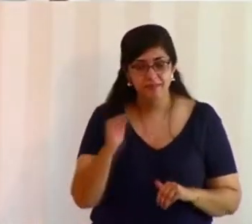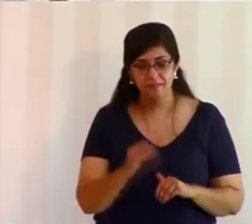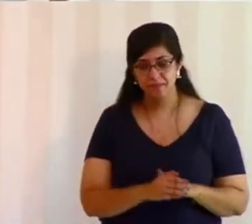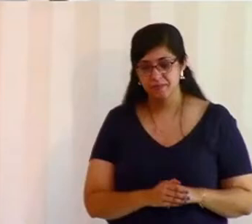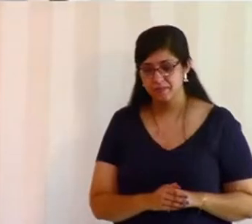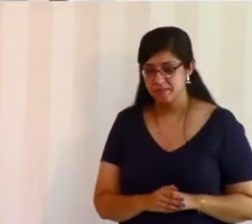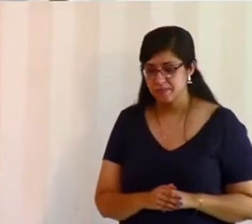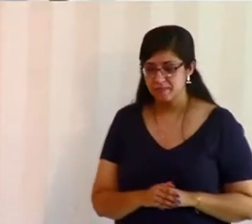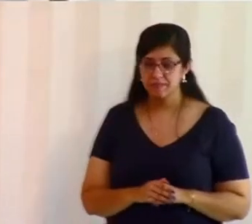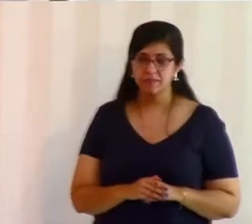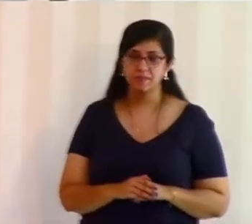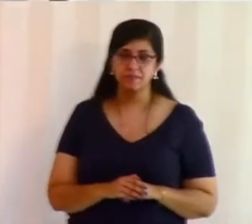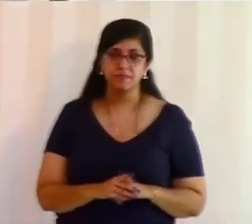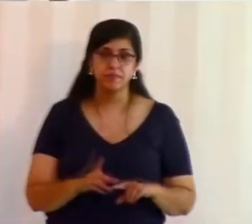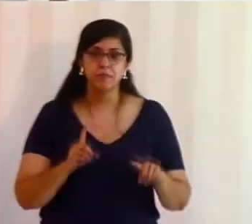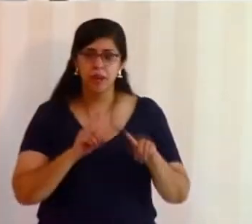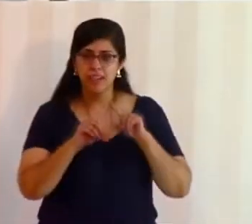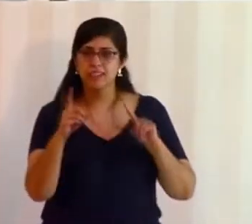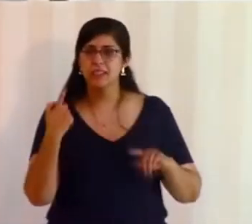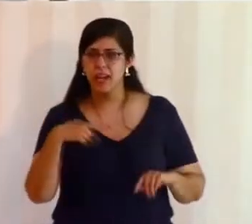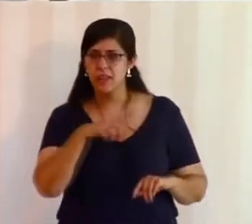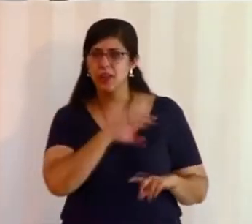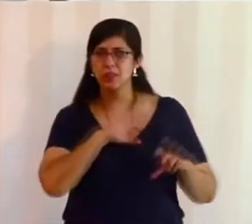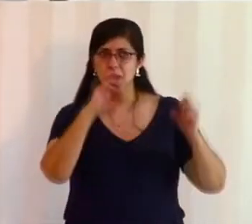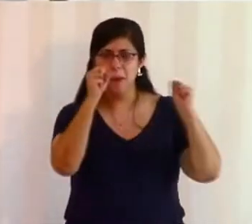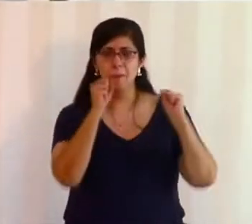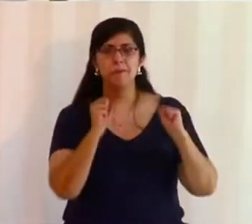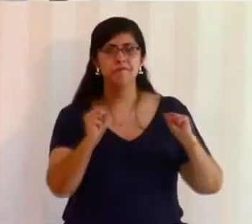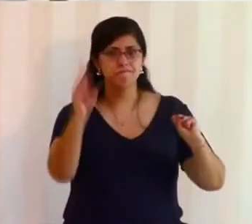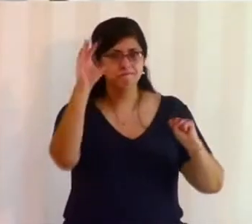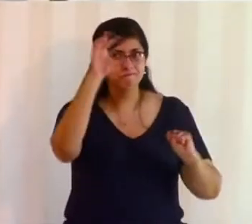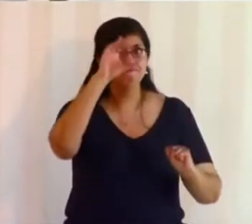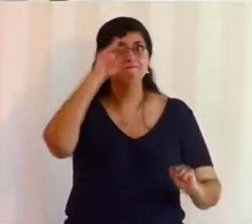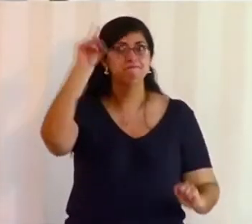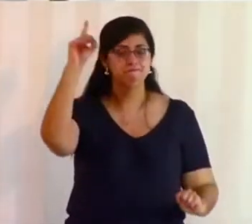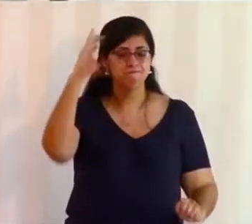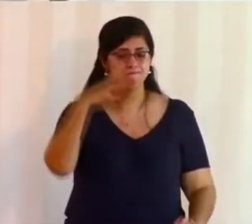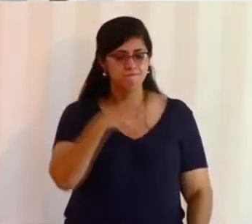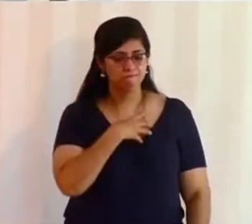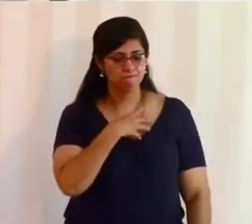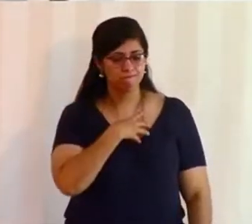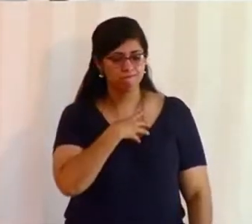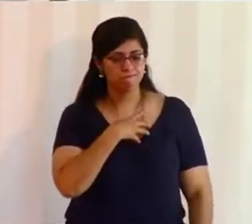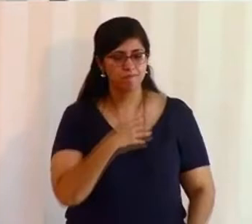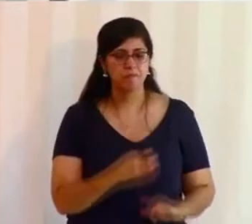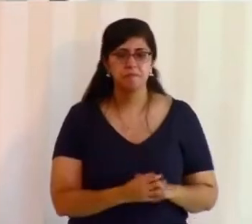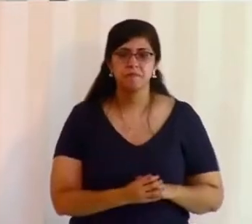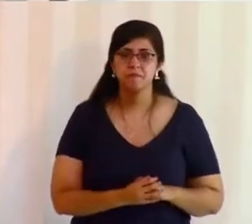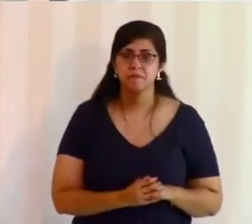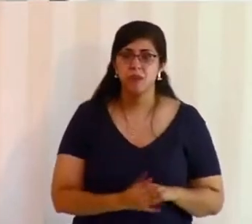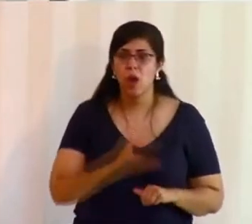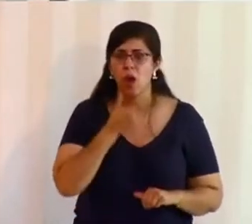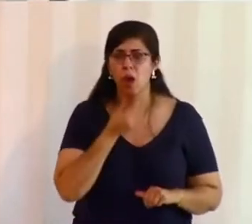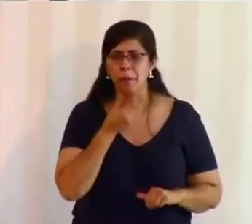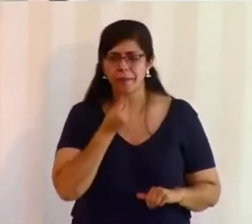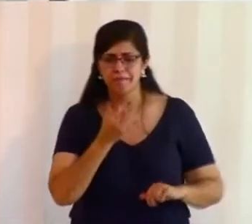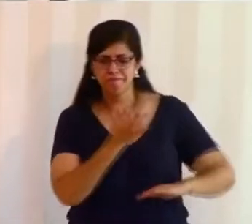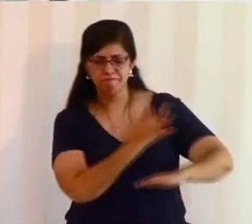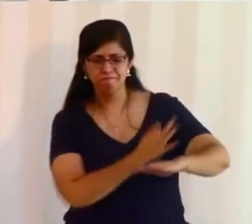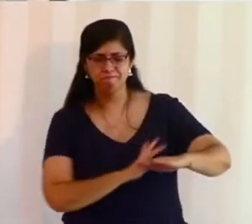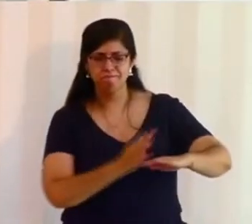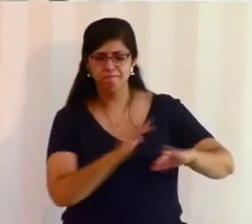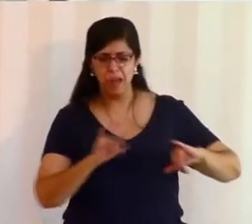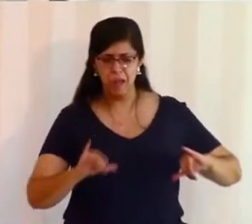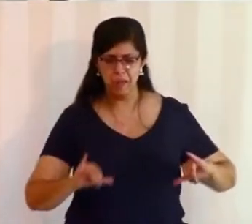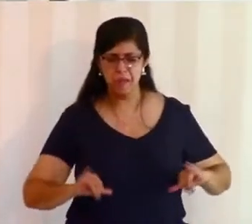Mas para nós que somos salvos, é o poder de Deus. Esses homens estão machucados, esses homens